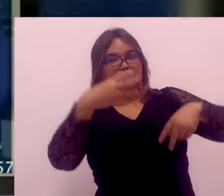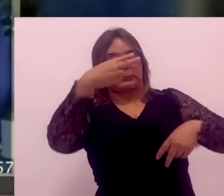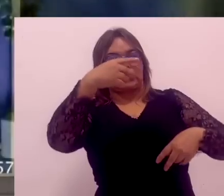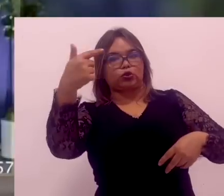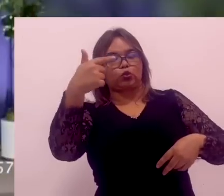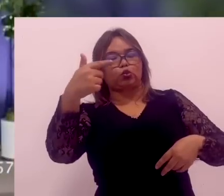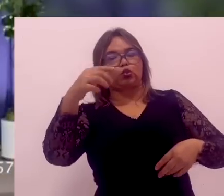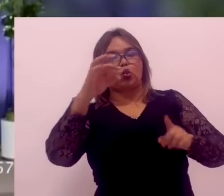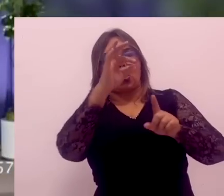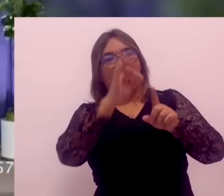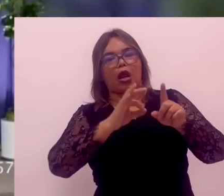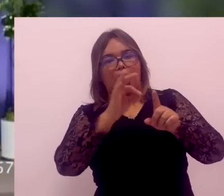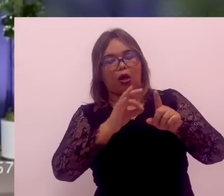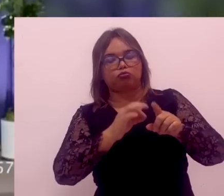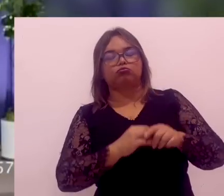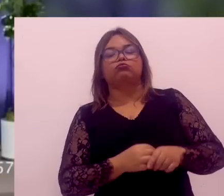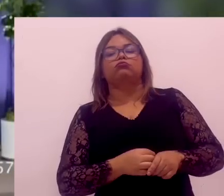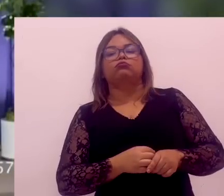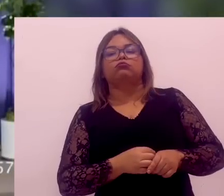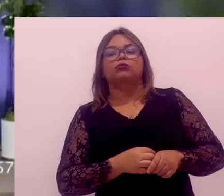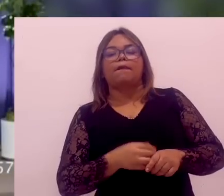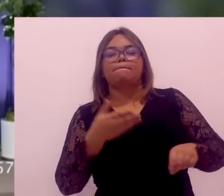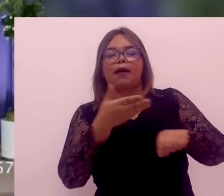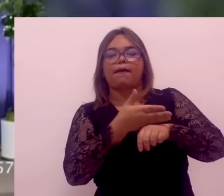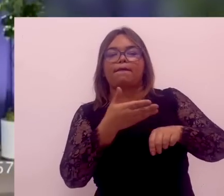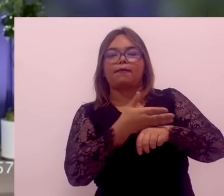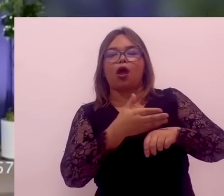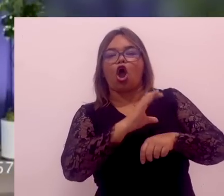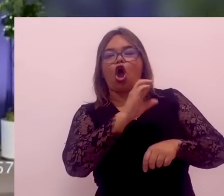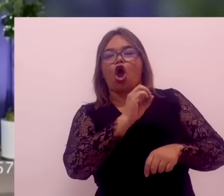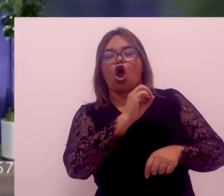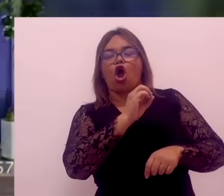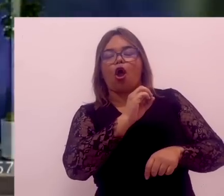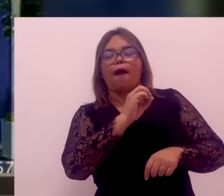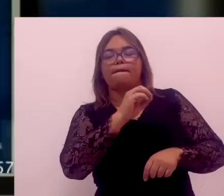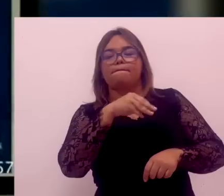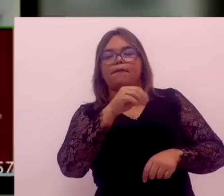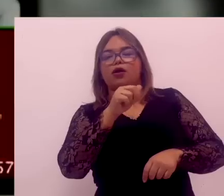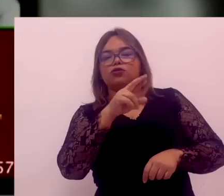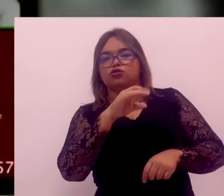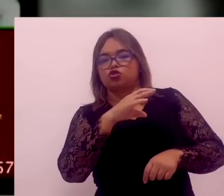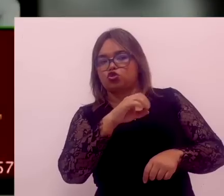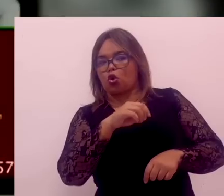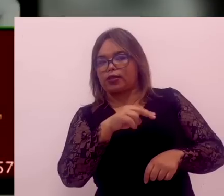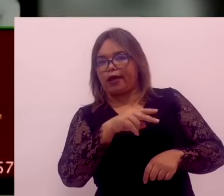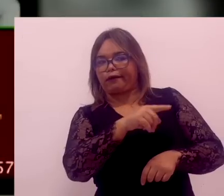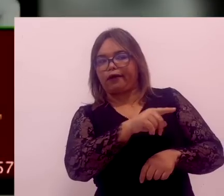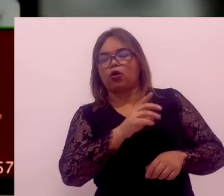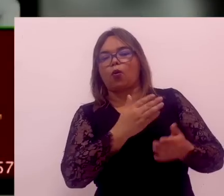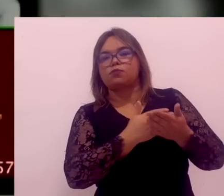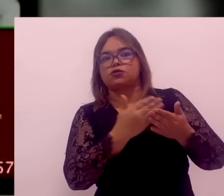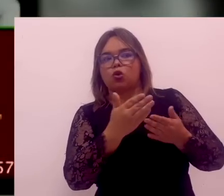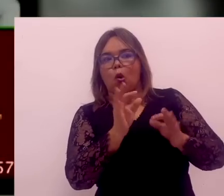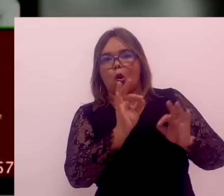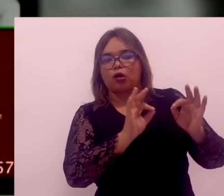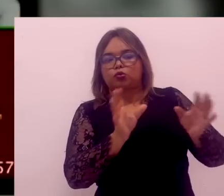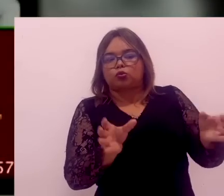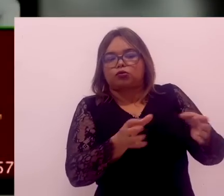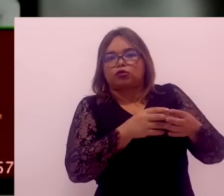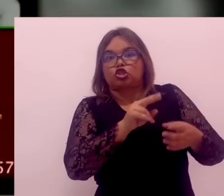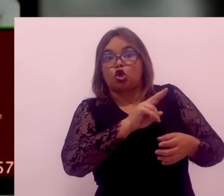uma companhia conhecida como a Ordem de Lúcifer, mas depois eles mudaram para a Ordem da Luz. Esta é Helena